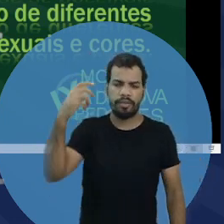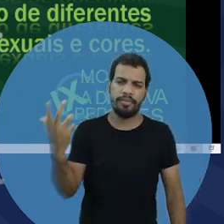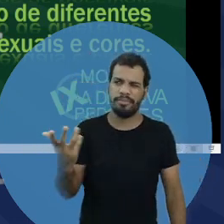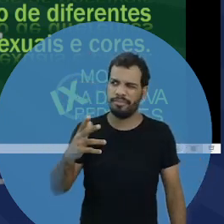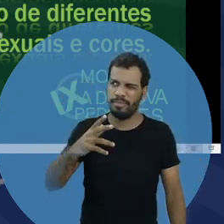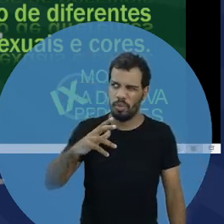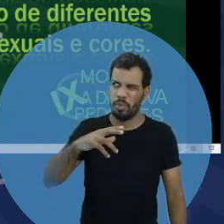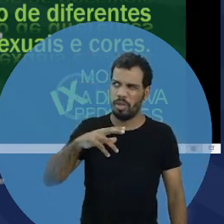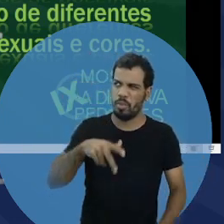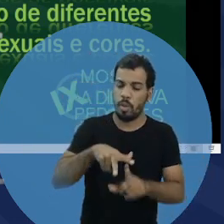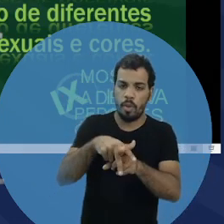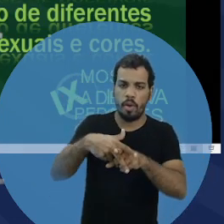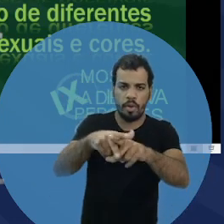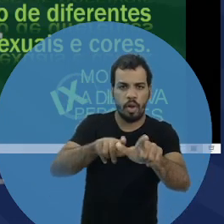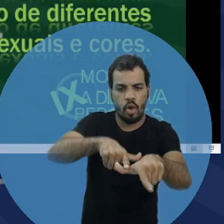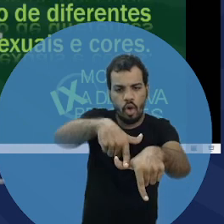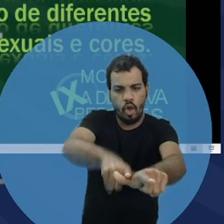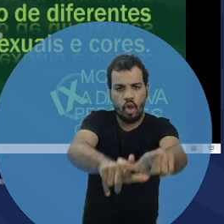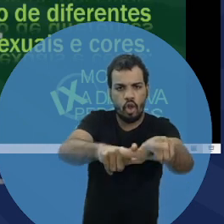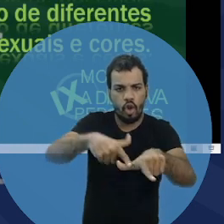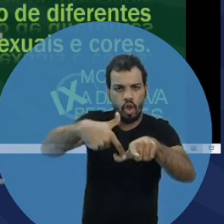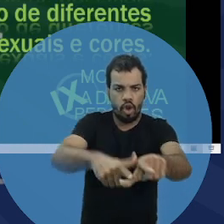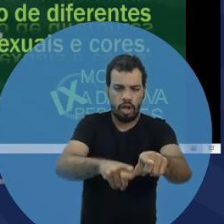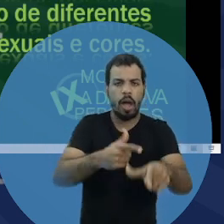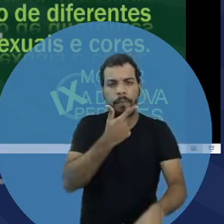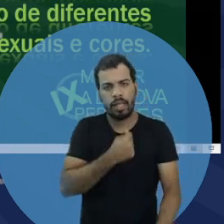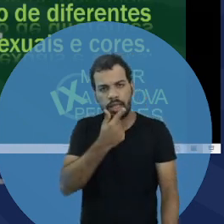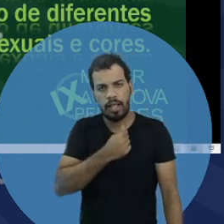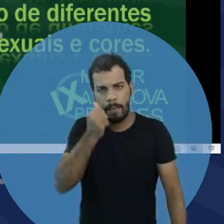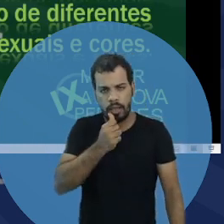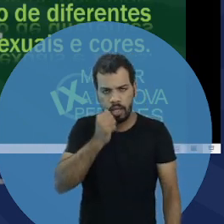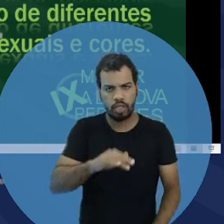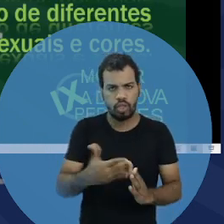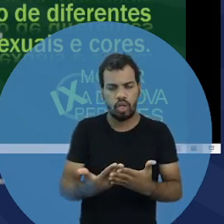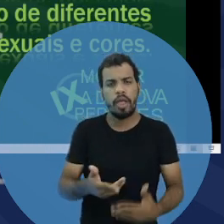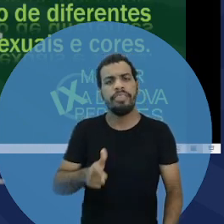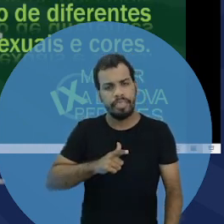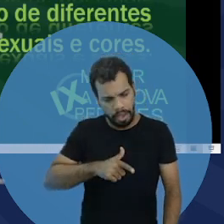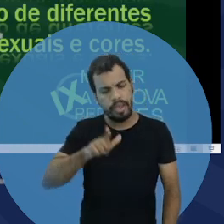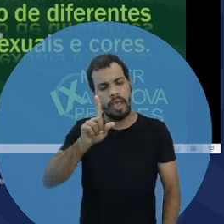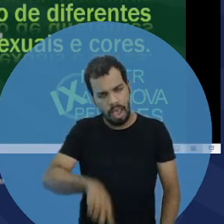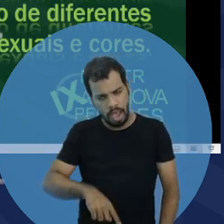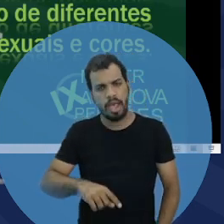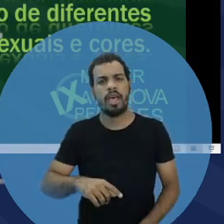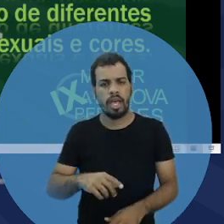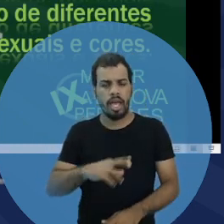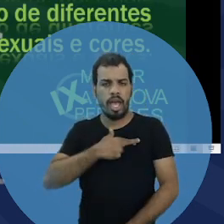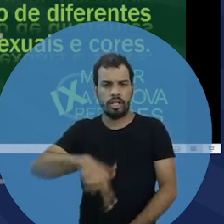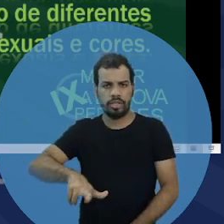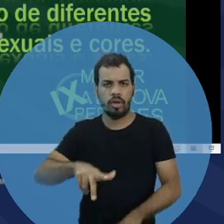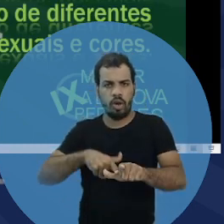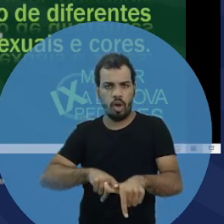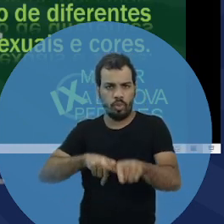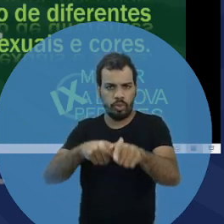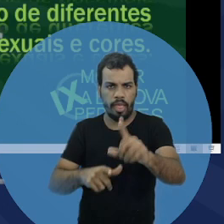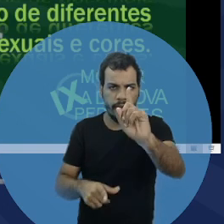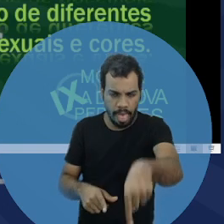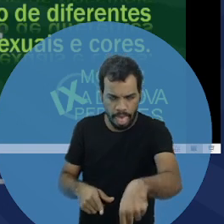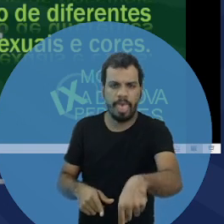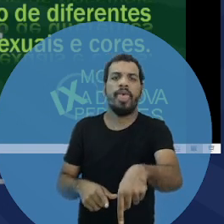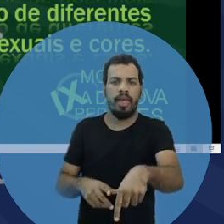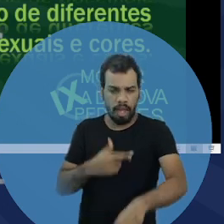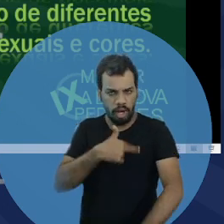na nossa escola, assim como meninos também da Umbanda, de religiões, né?